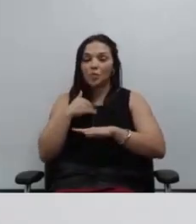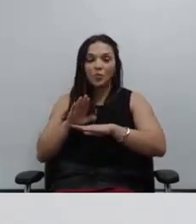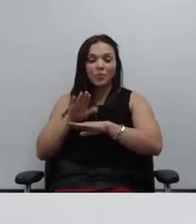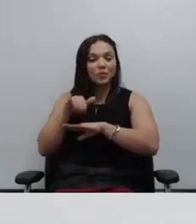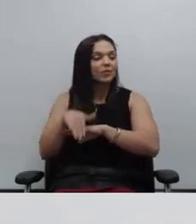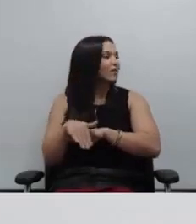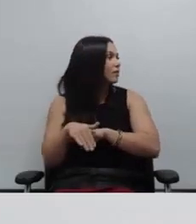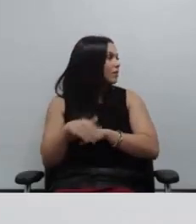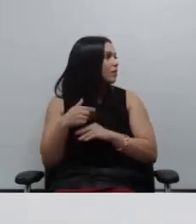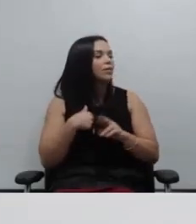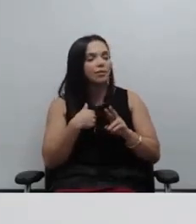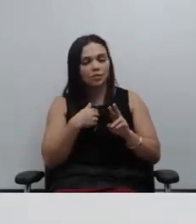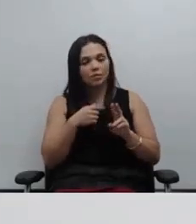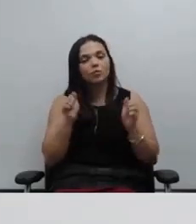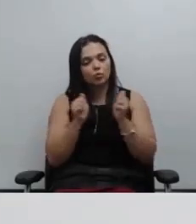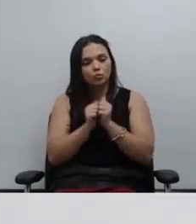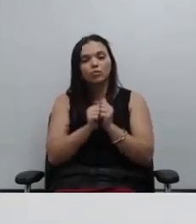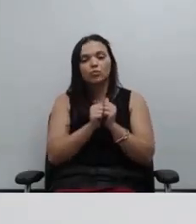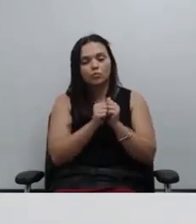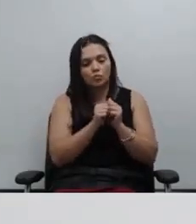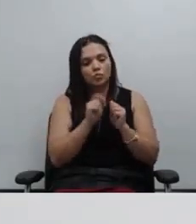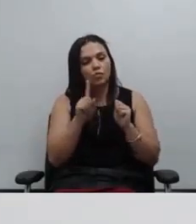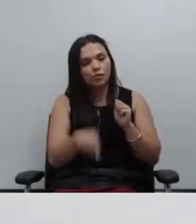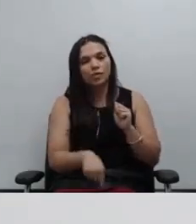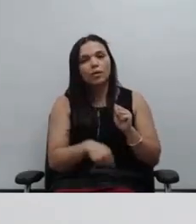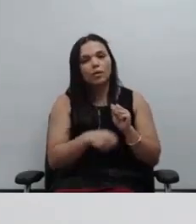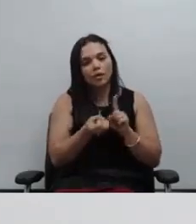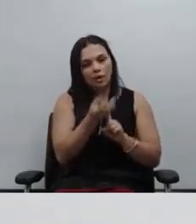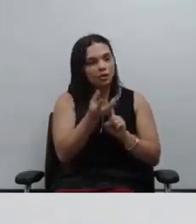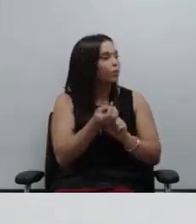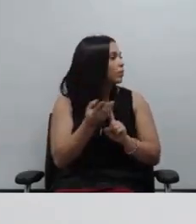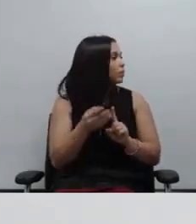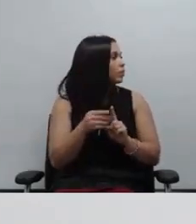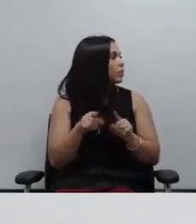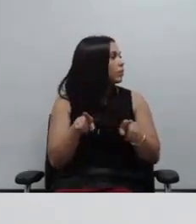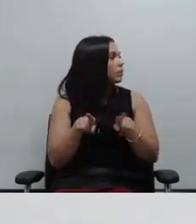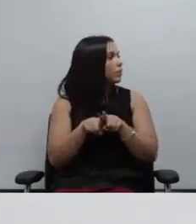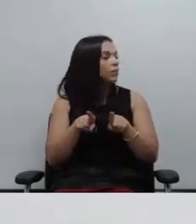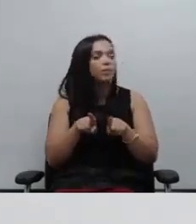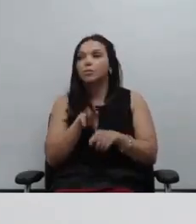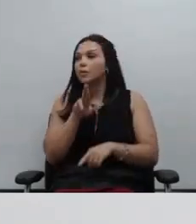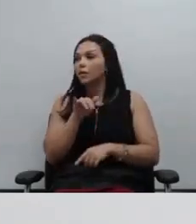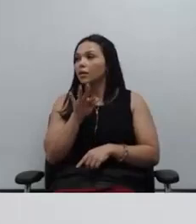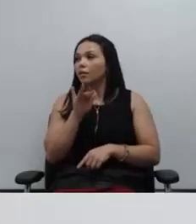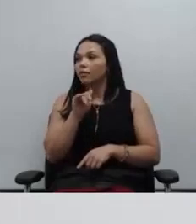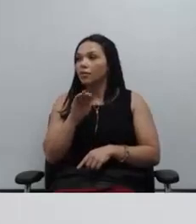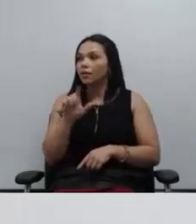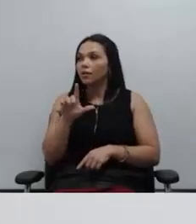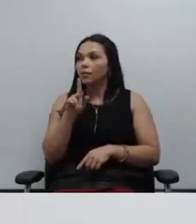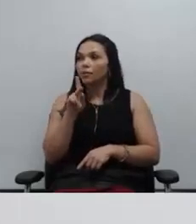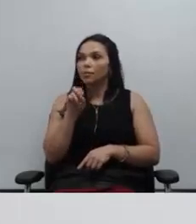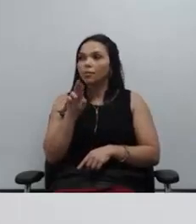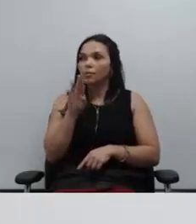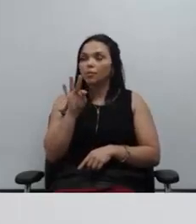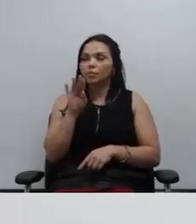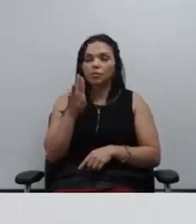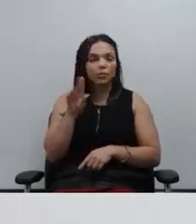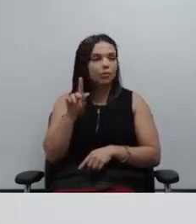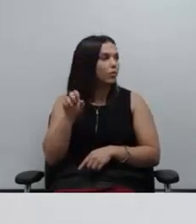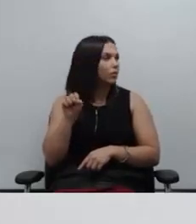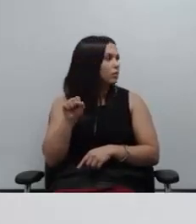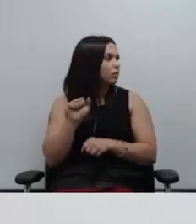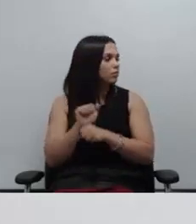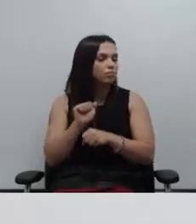presidente. Com o relator também. Aguardemos somente o conselheiro Rafael Português para finalizarmos.